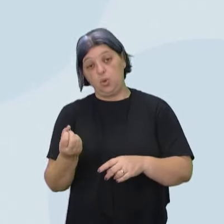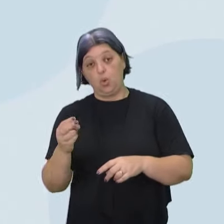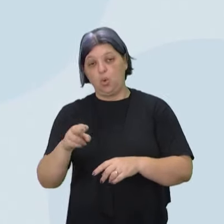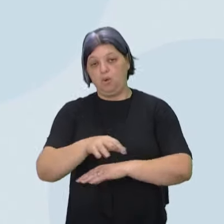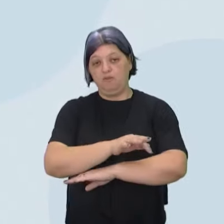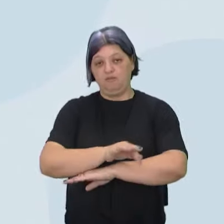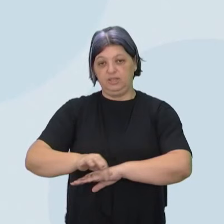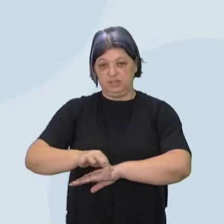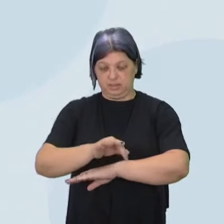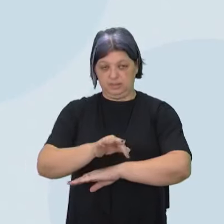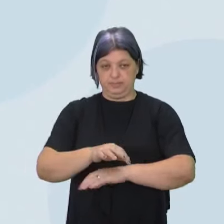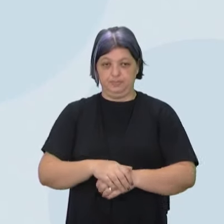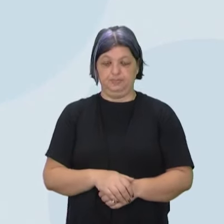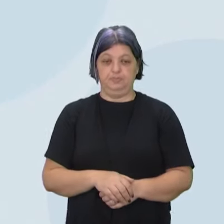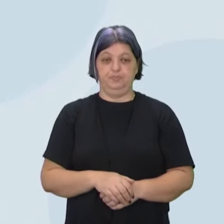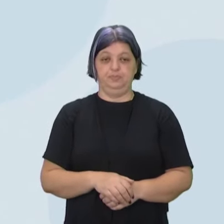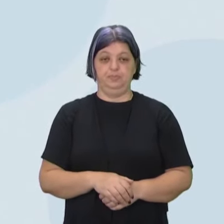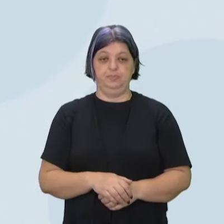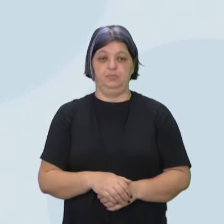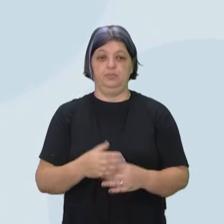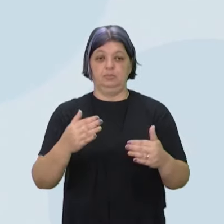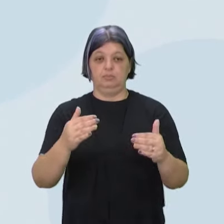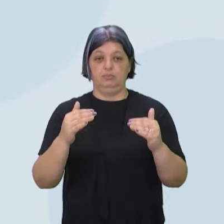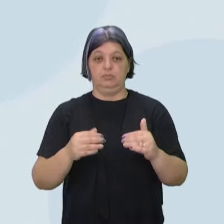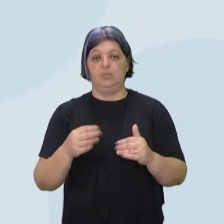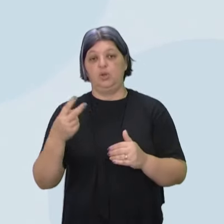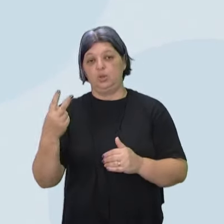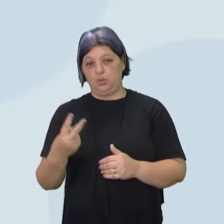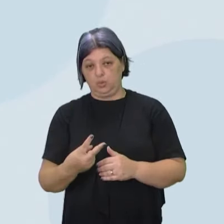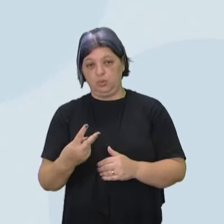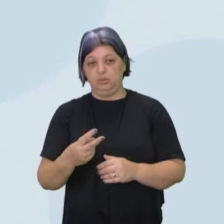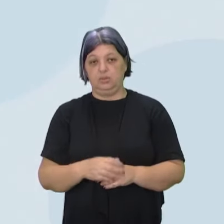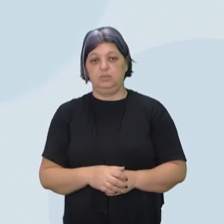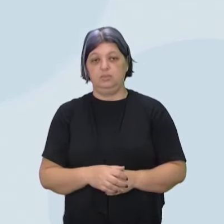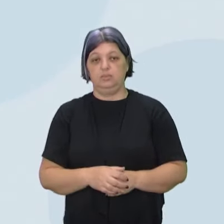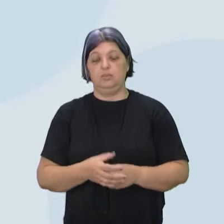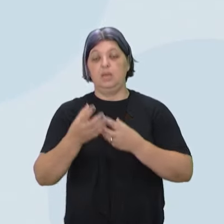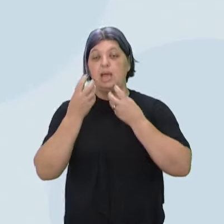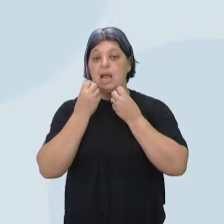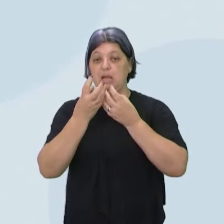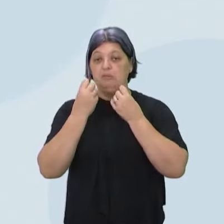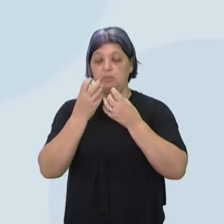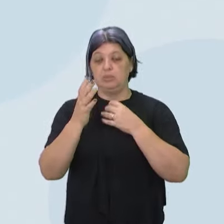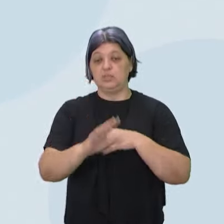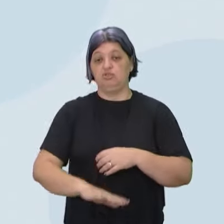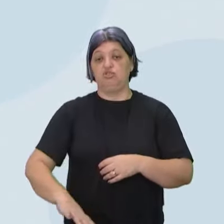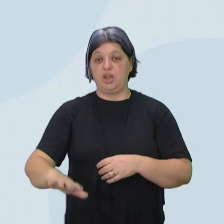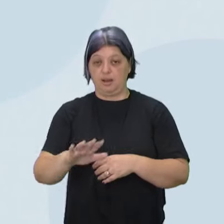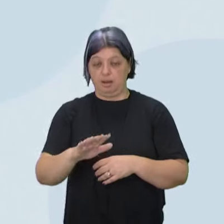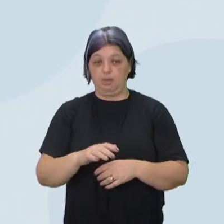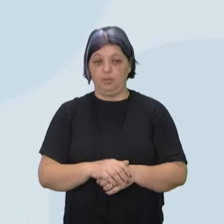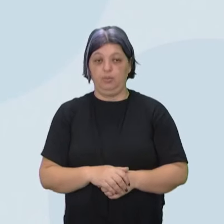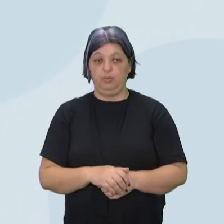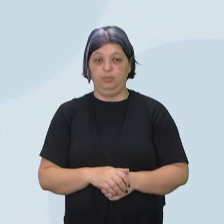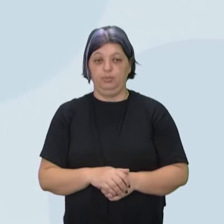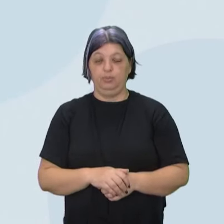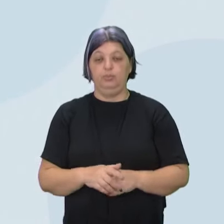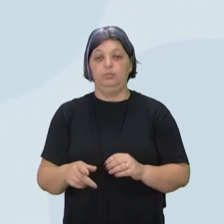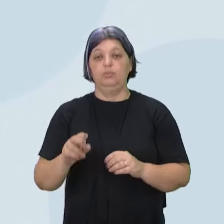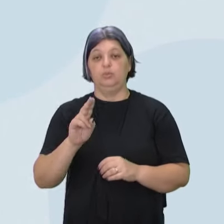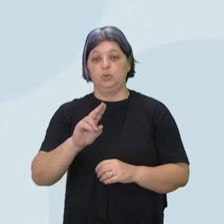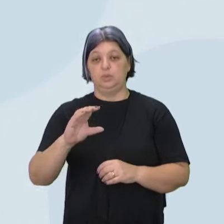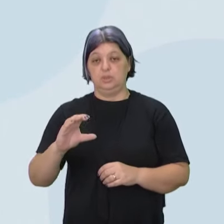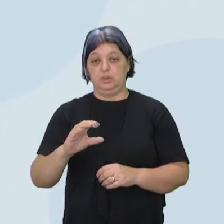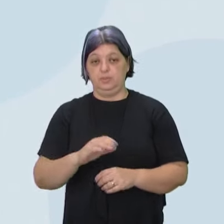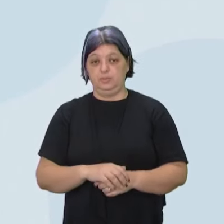né? No box de número 2, nós temos aí as informações gerais dessa unidade